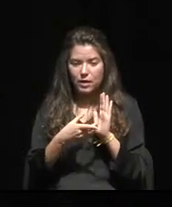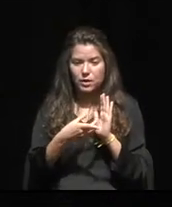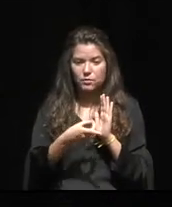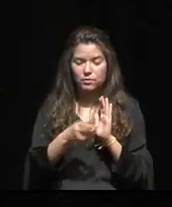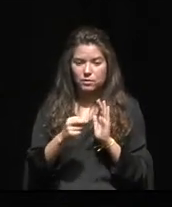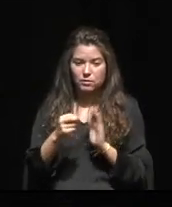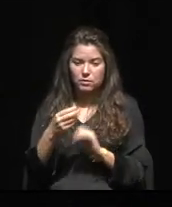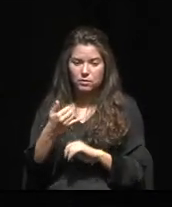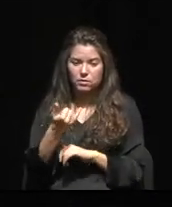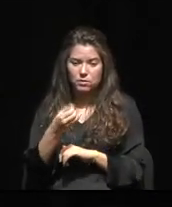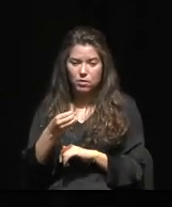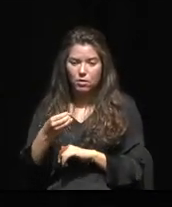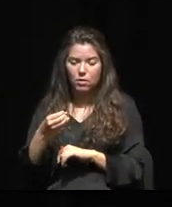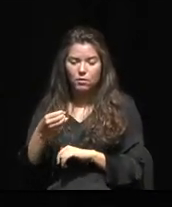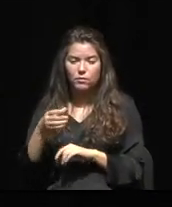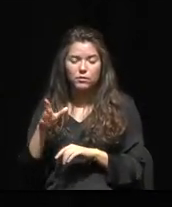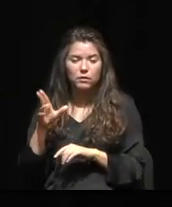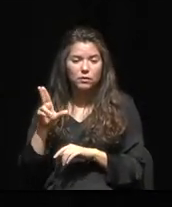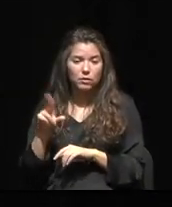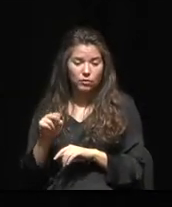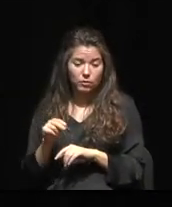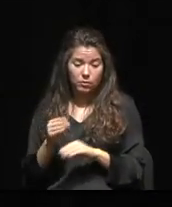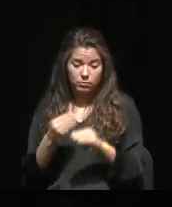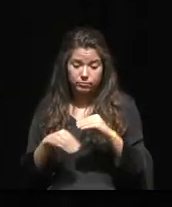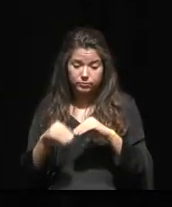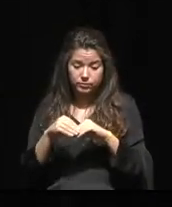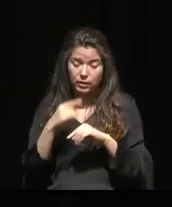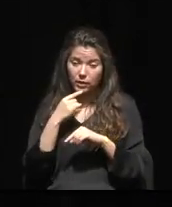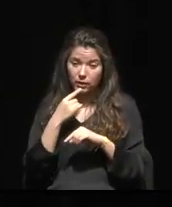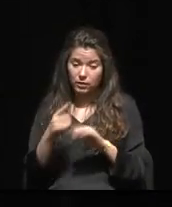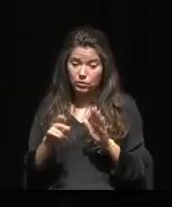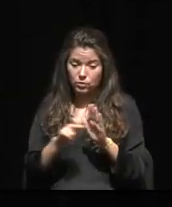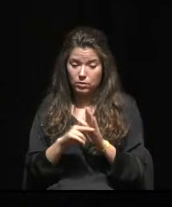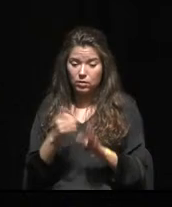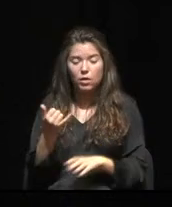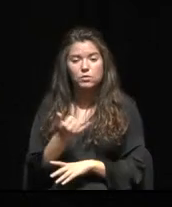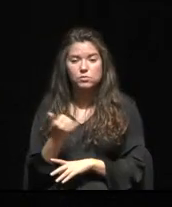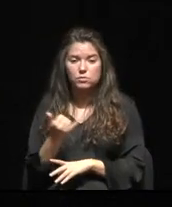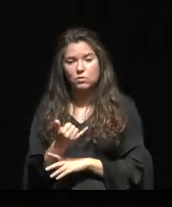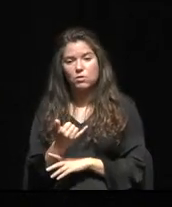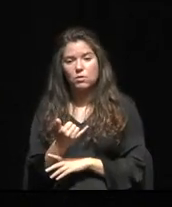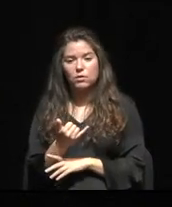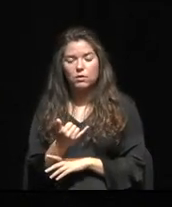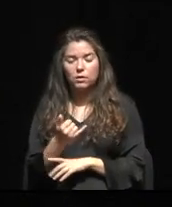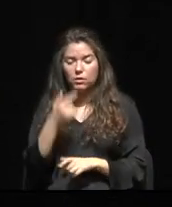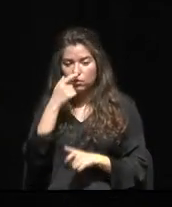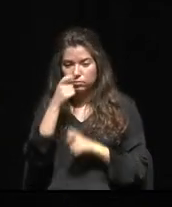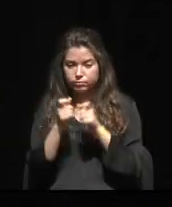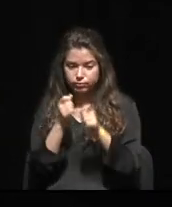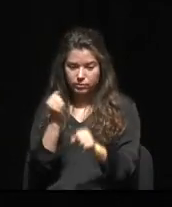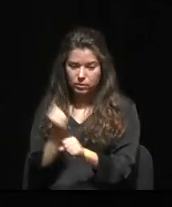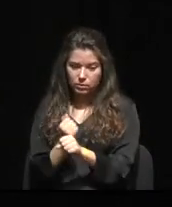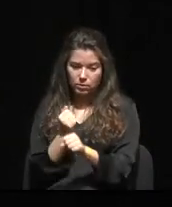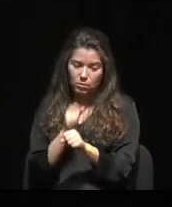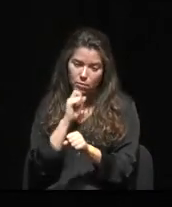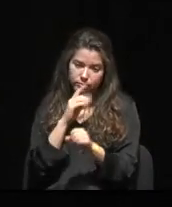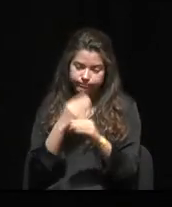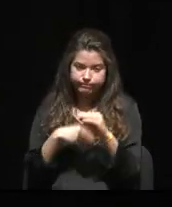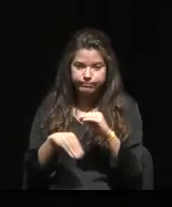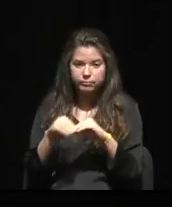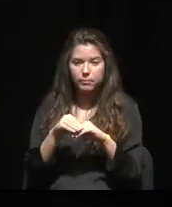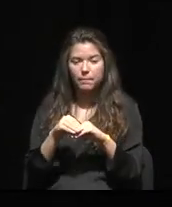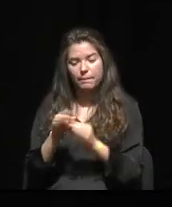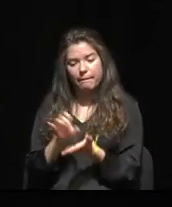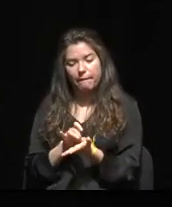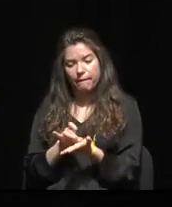novembro que institui este suplemento e refere no seu artigo segundo a que concretos trabalhadores pode ser remunerado este suplemento